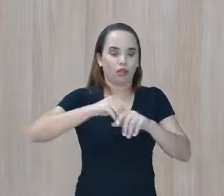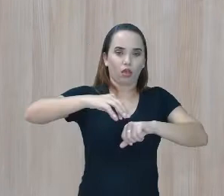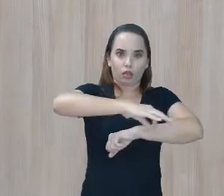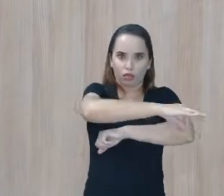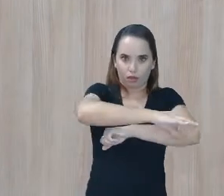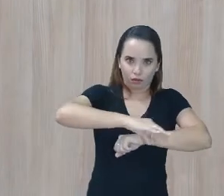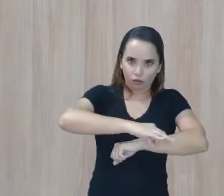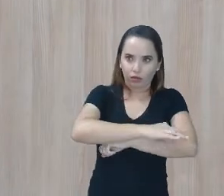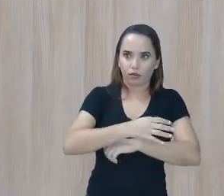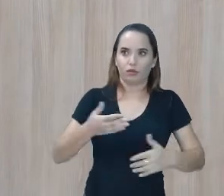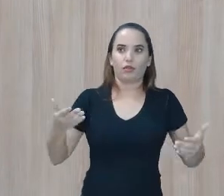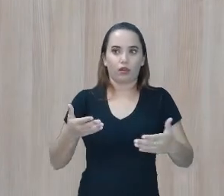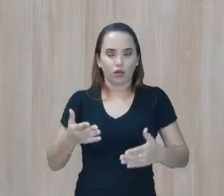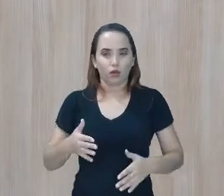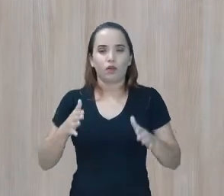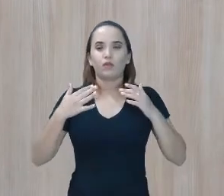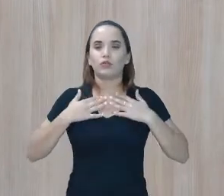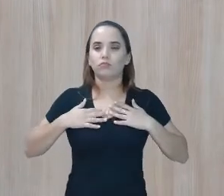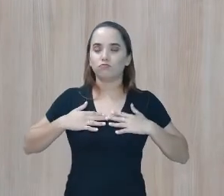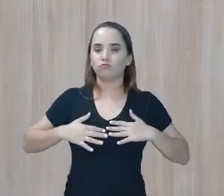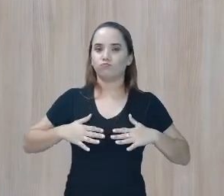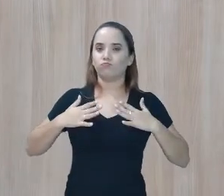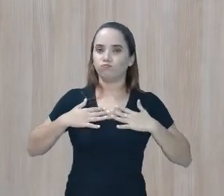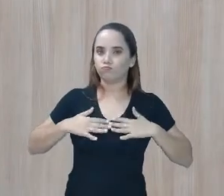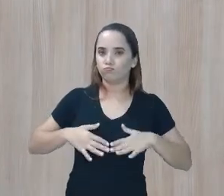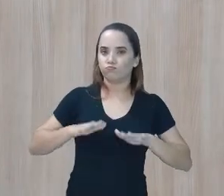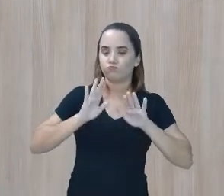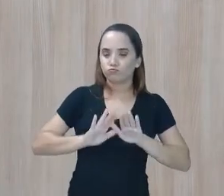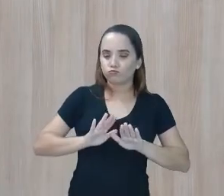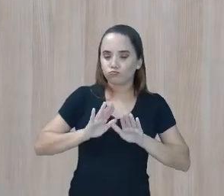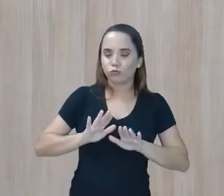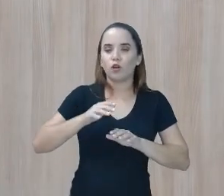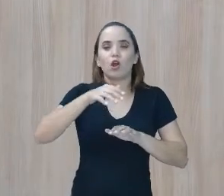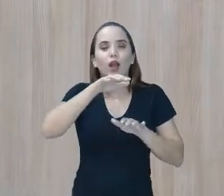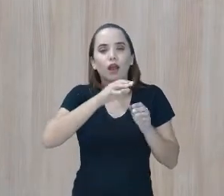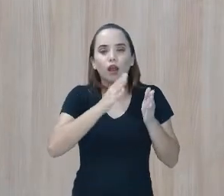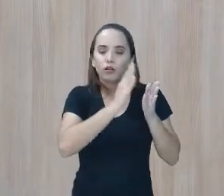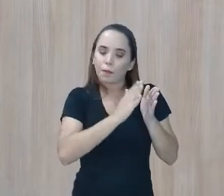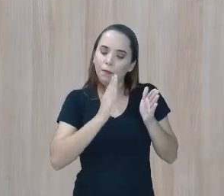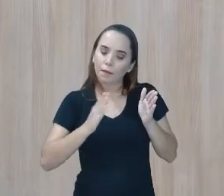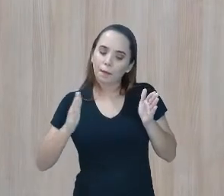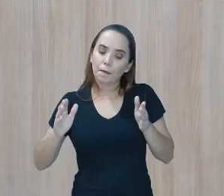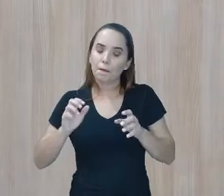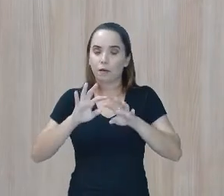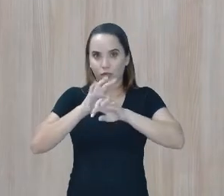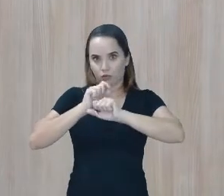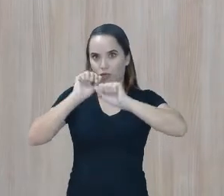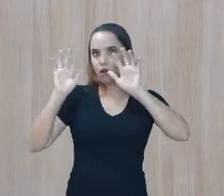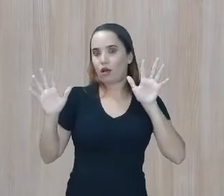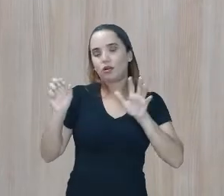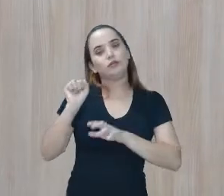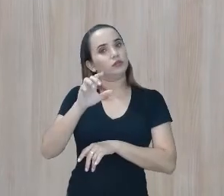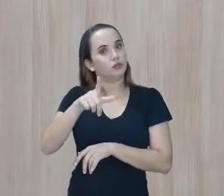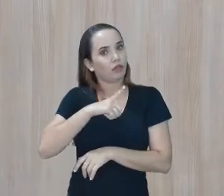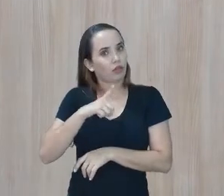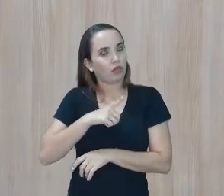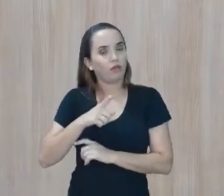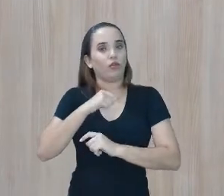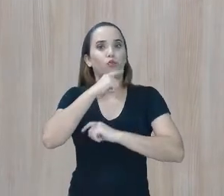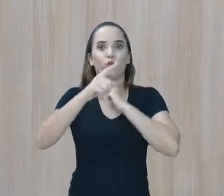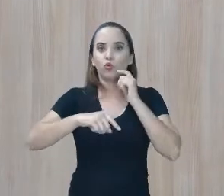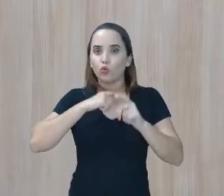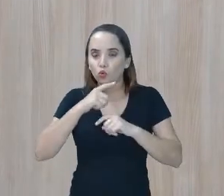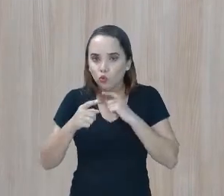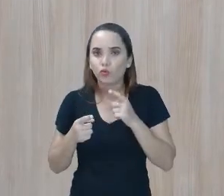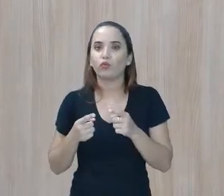partir de agora, eu vou fazer com bastante calma cada etapa para ficar bem claro. E caso você tenha alguma dúvida nessas